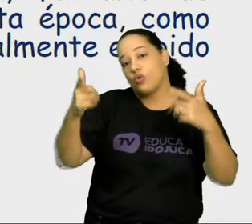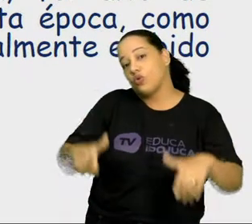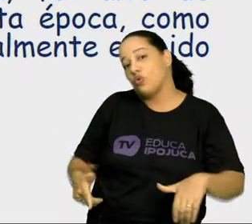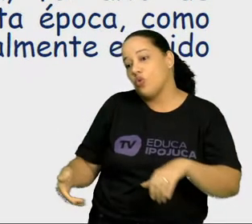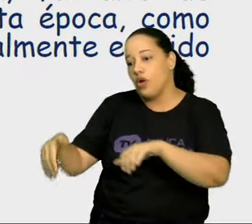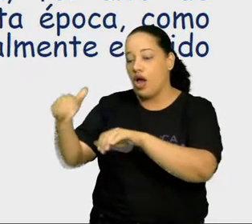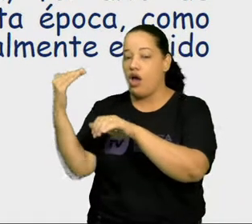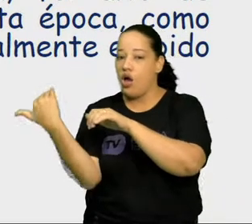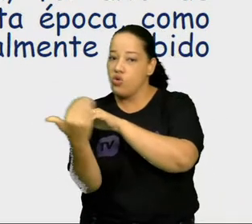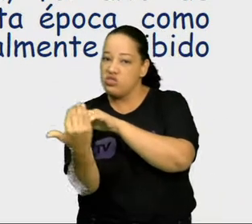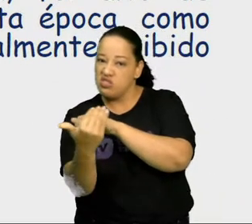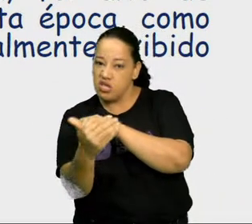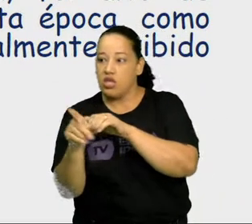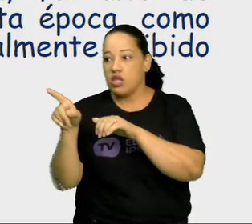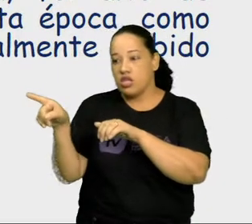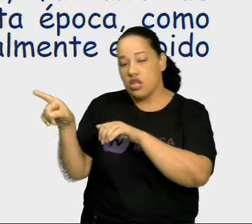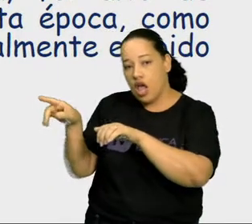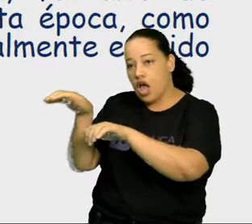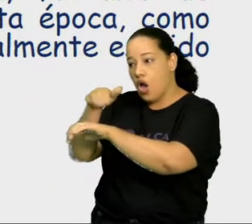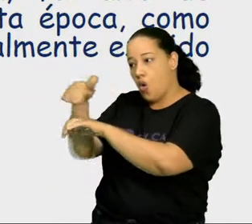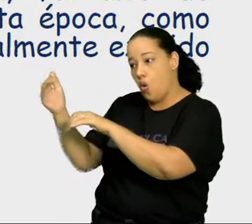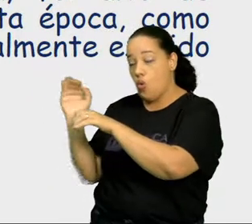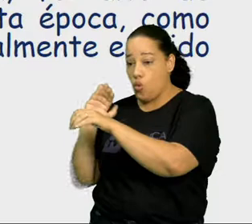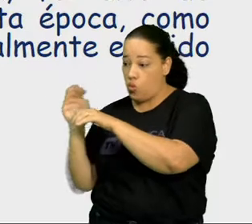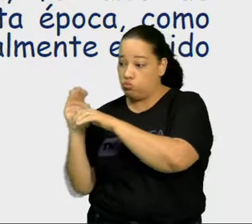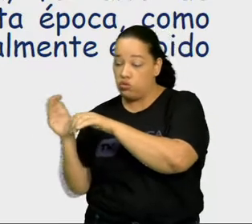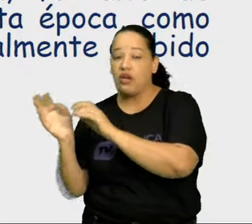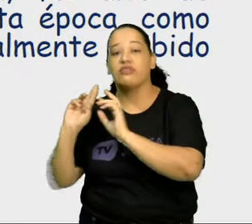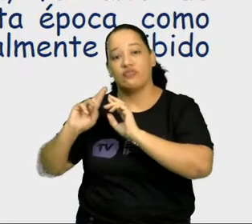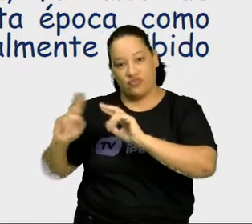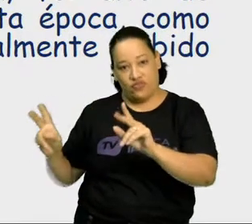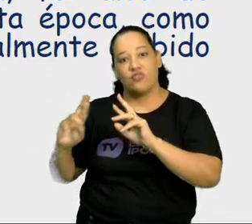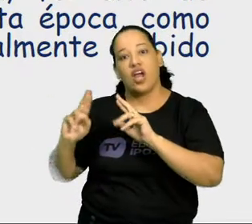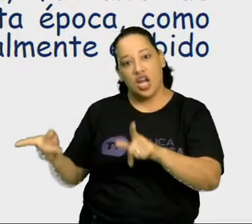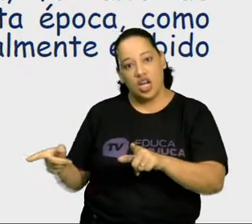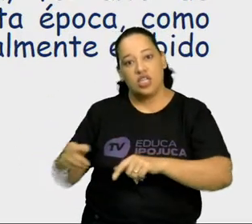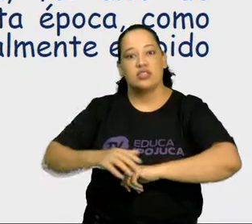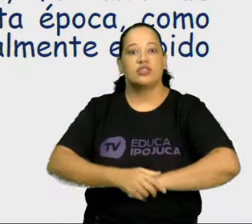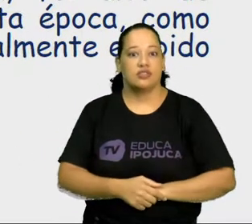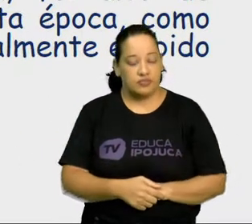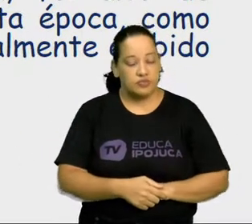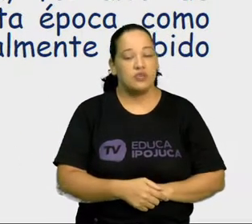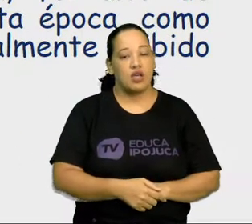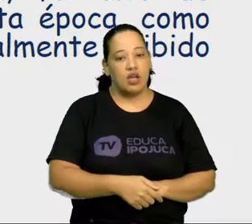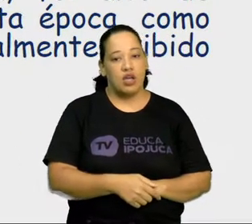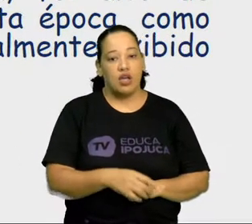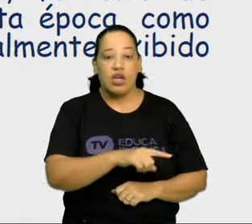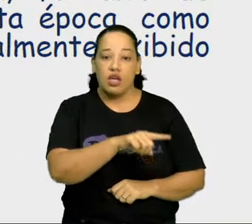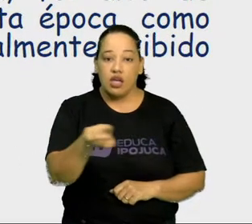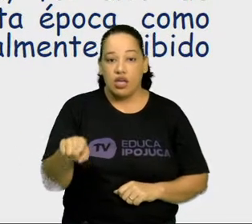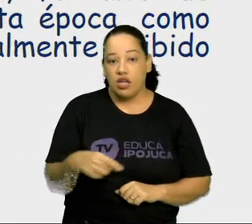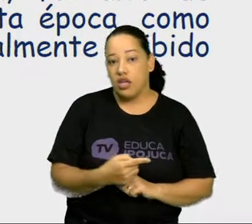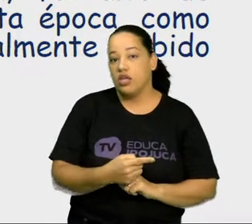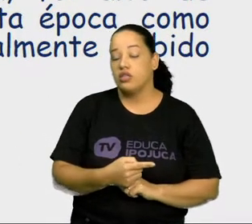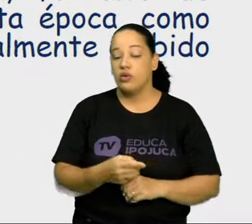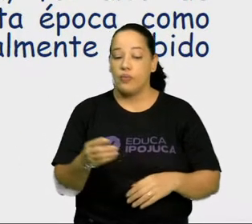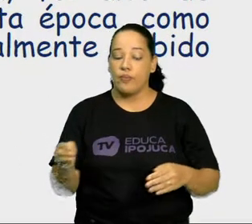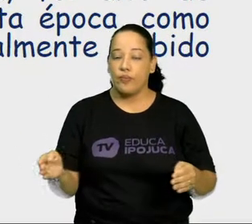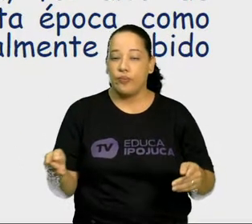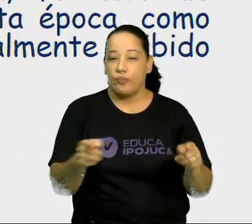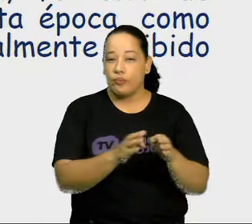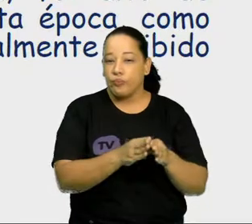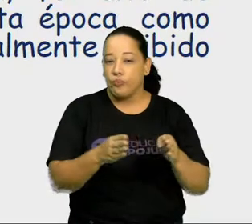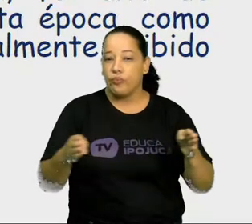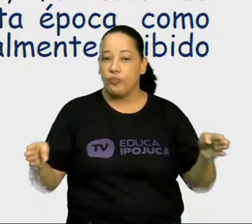do Oriente, o caráter religioso é bem diferente, inclusive. Na Idade Média, foi